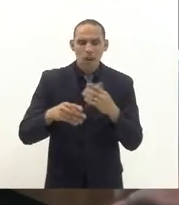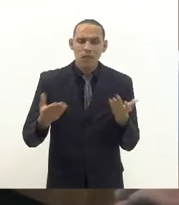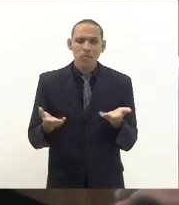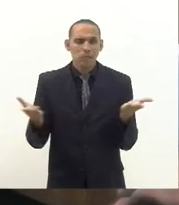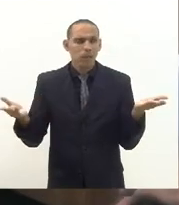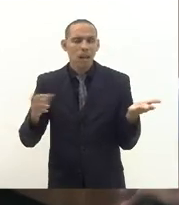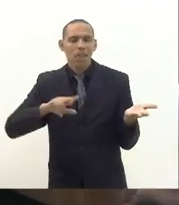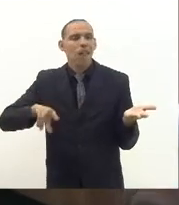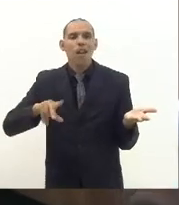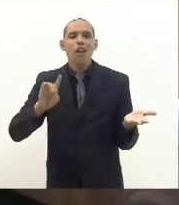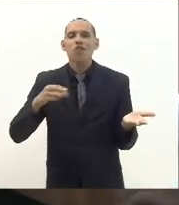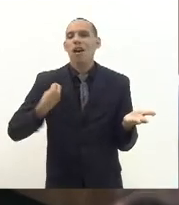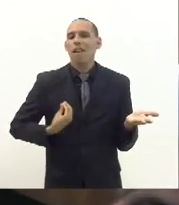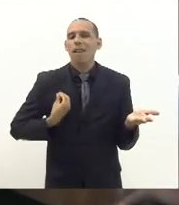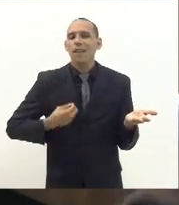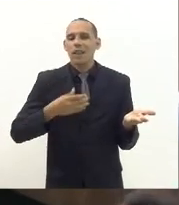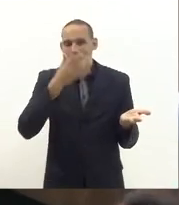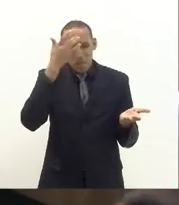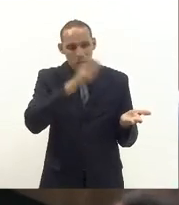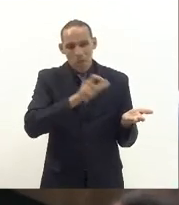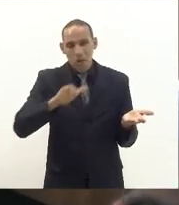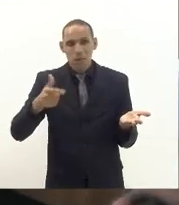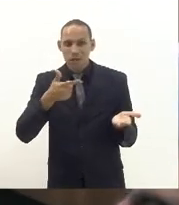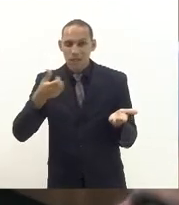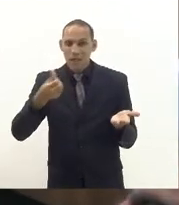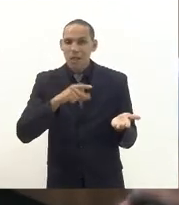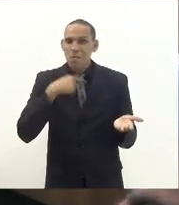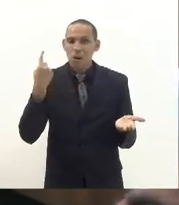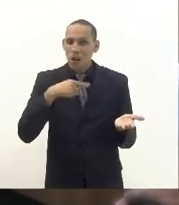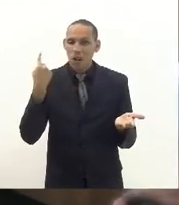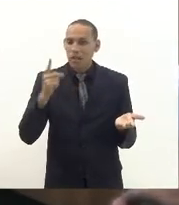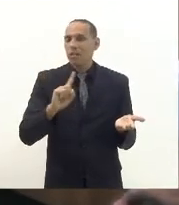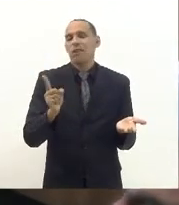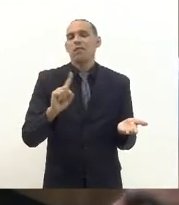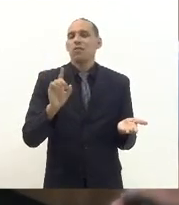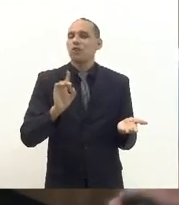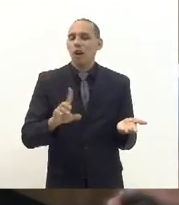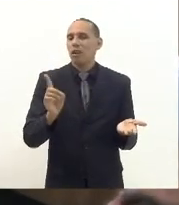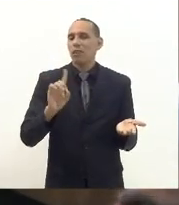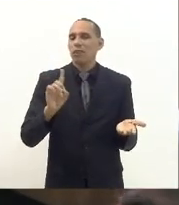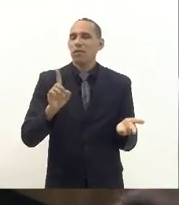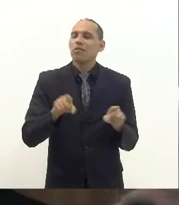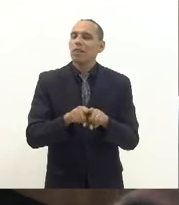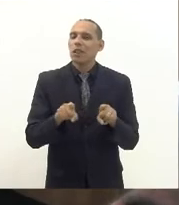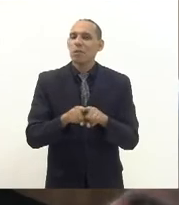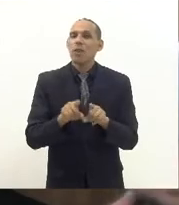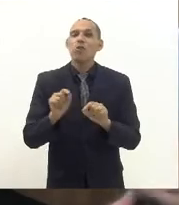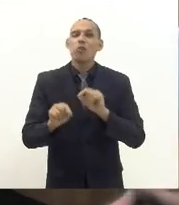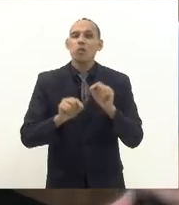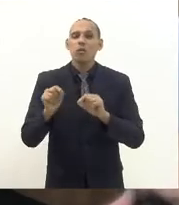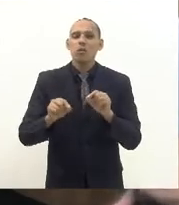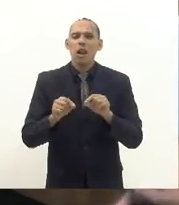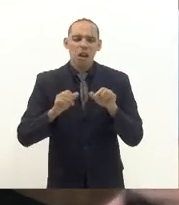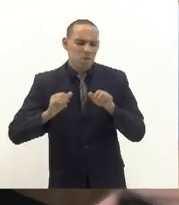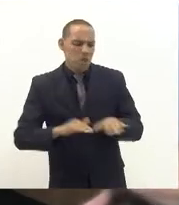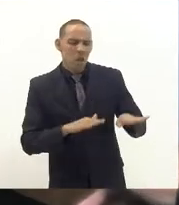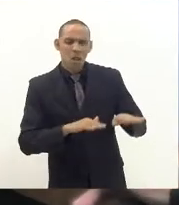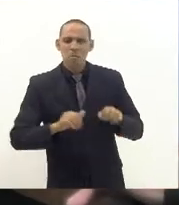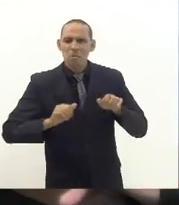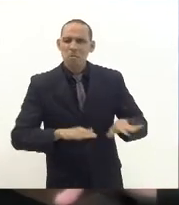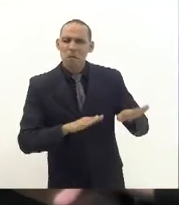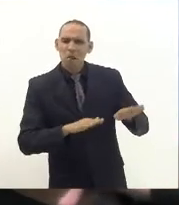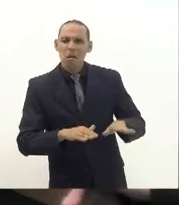meramente a vida dessas vi as pessoas que infelizmente encontrarão o seu fim mas é de uma lógica militarizada de